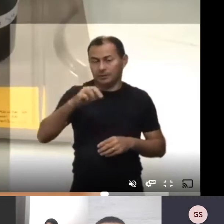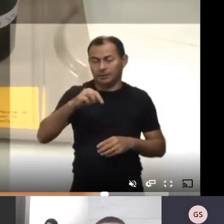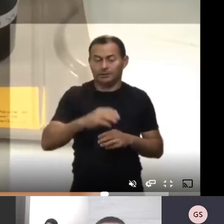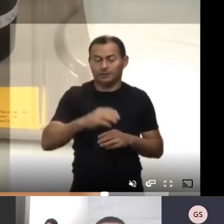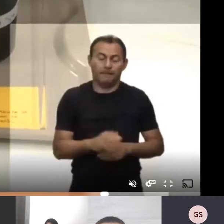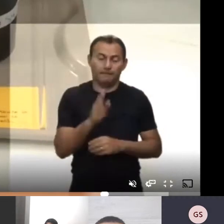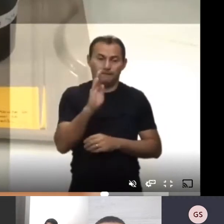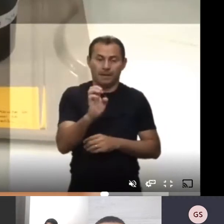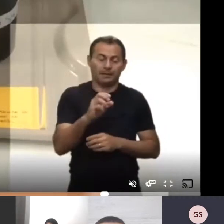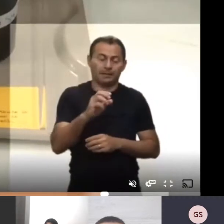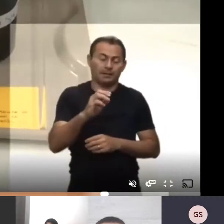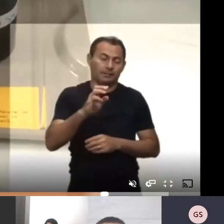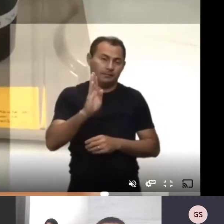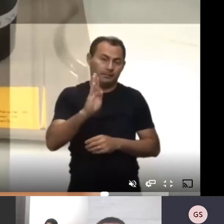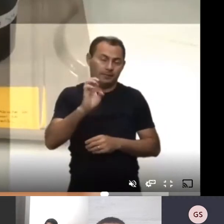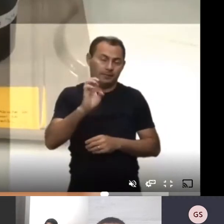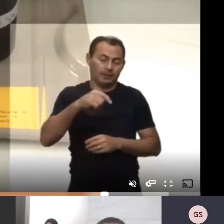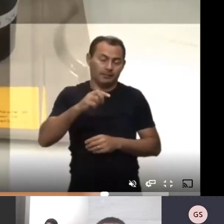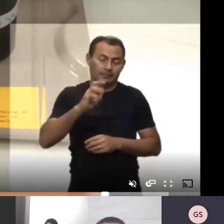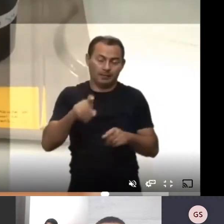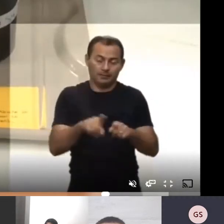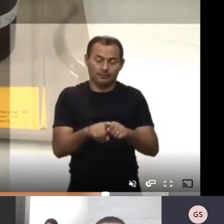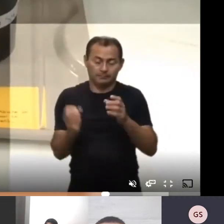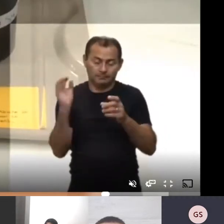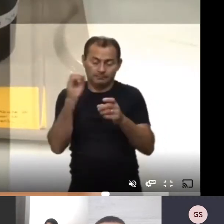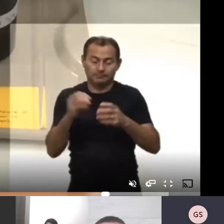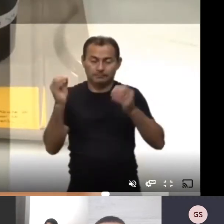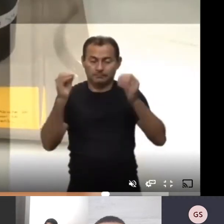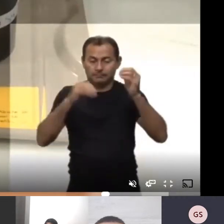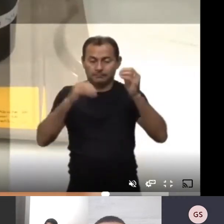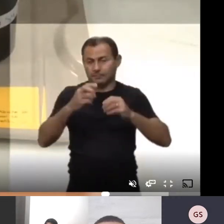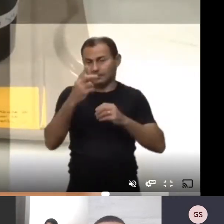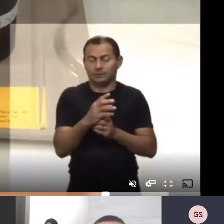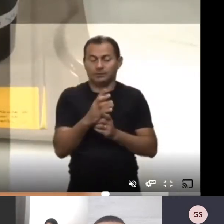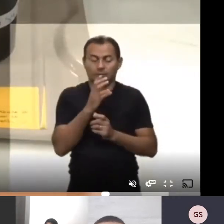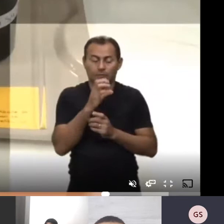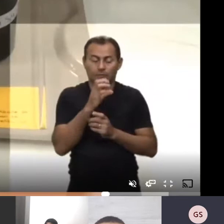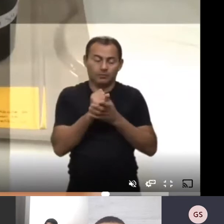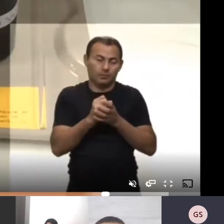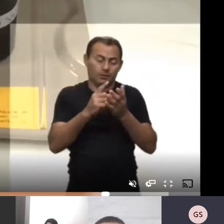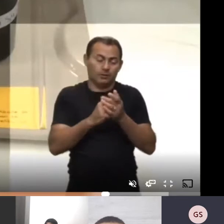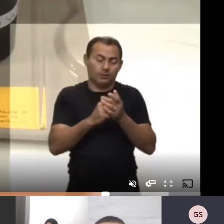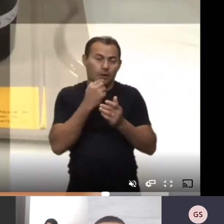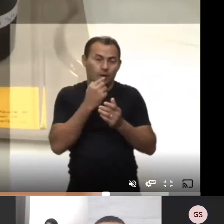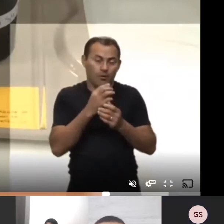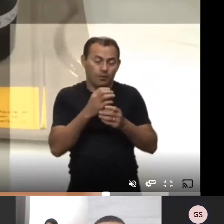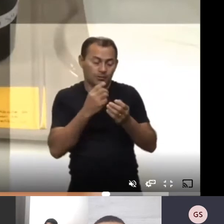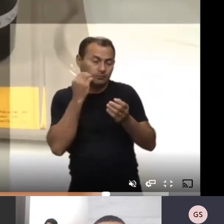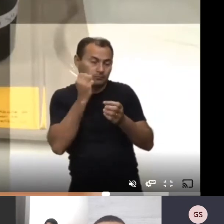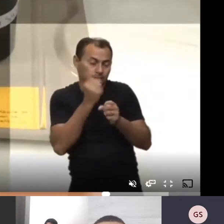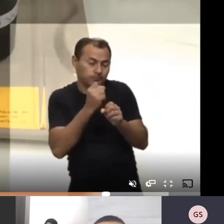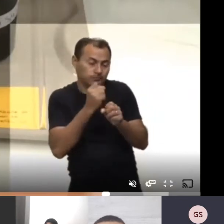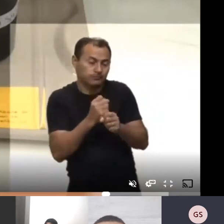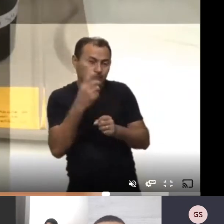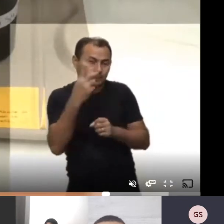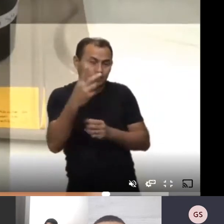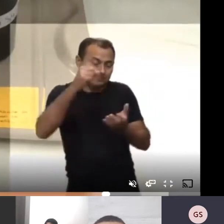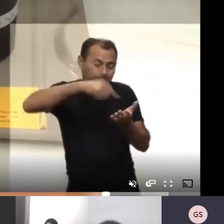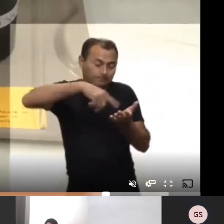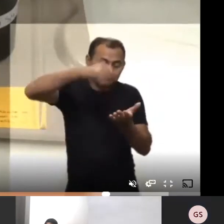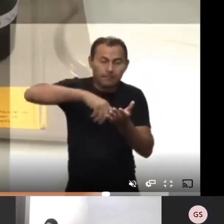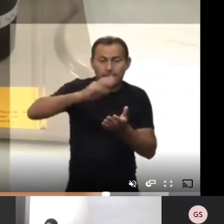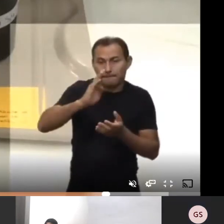de metila sempre vai reagir um pouco, vai mudar a cor, um pouco da cor, né? Mas sempre no tom amarelado.